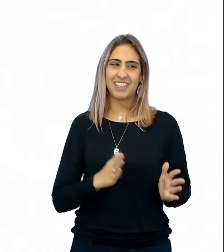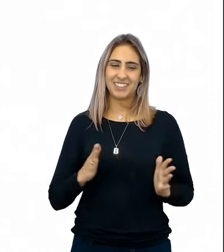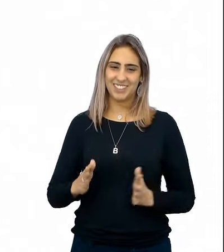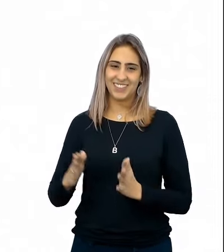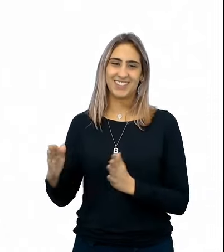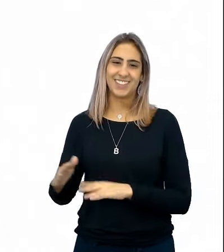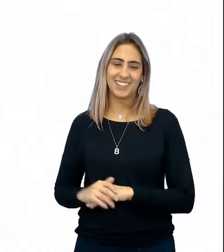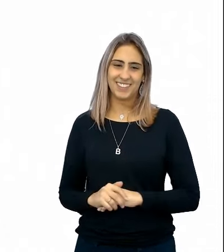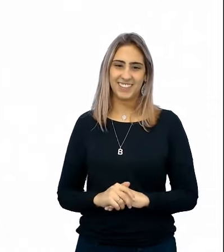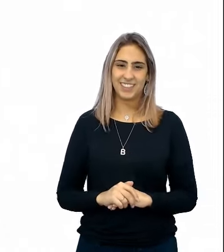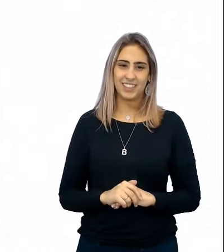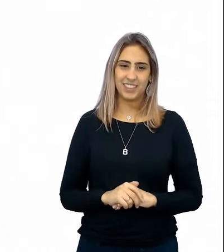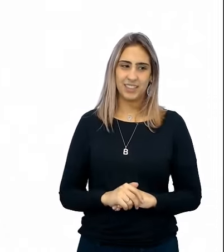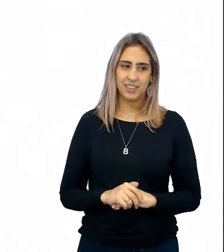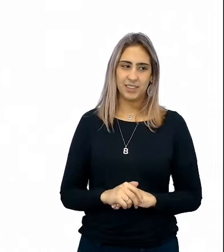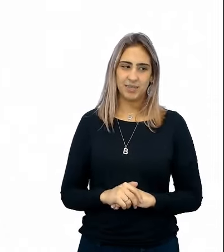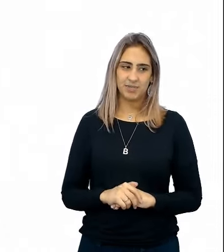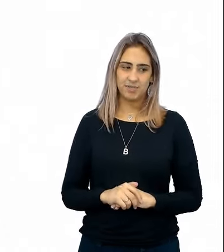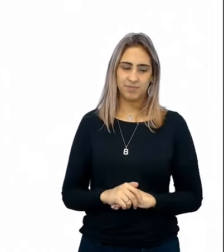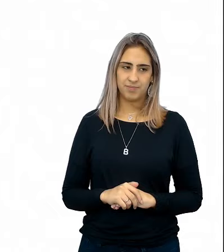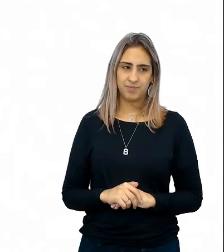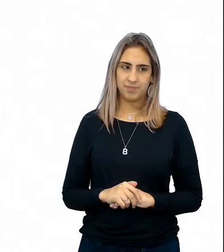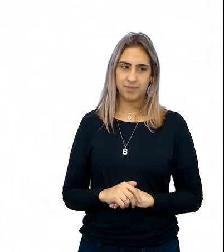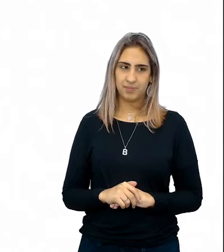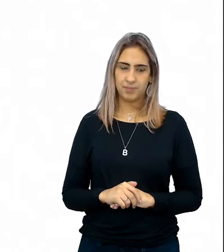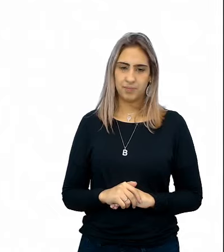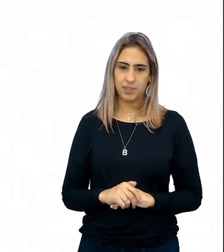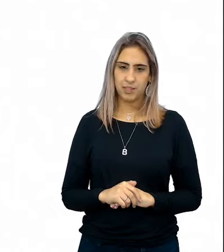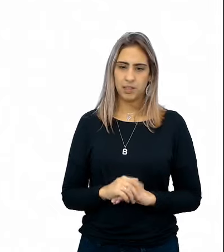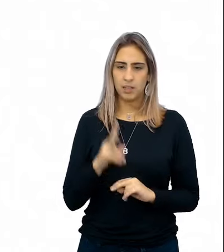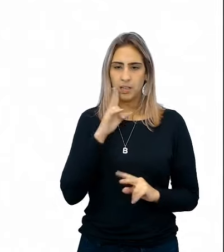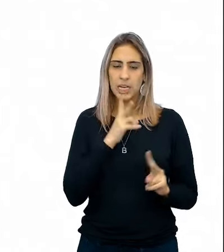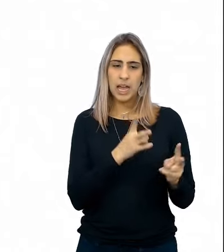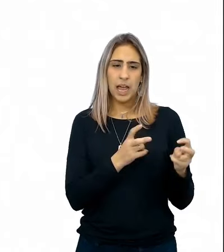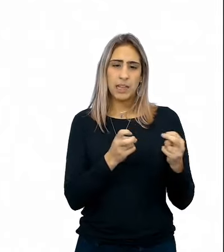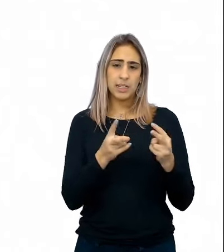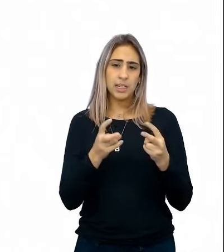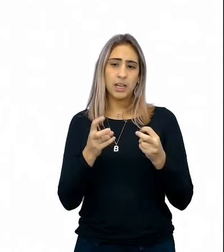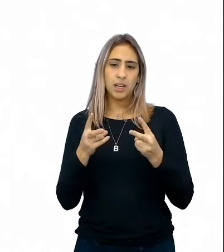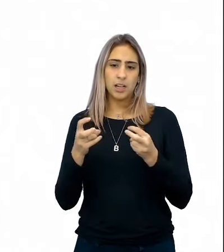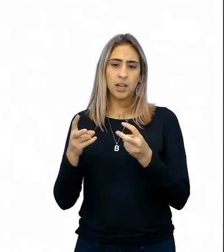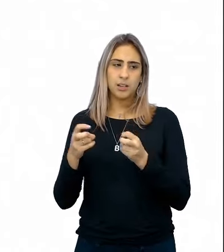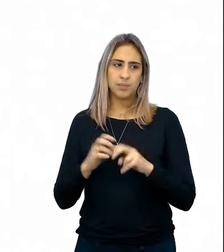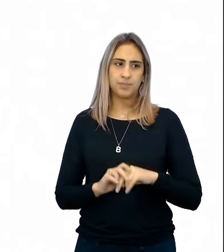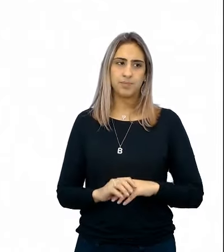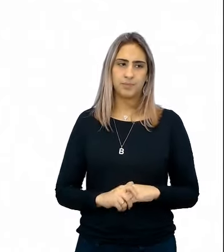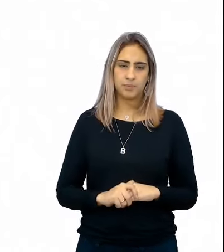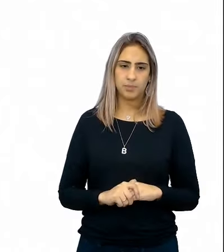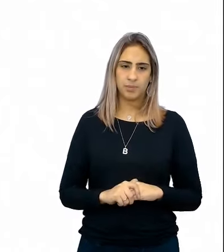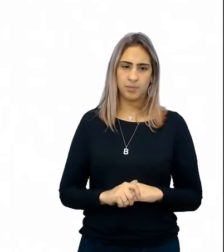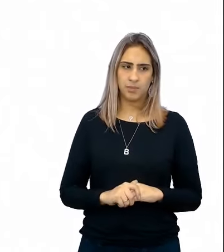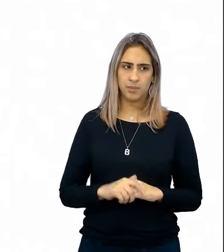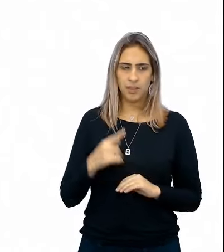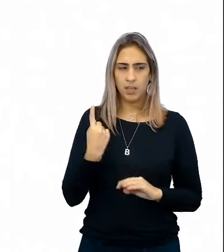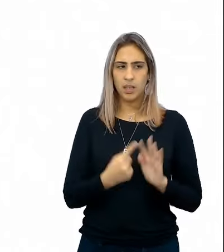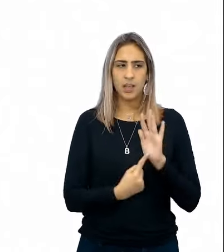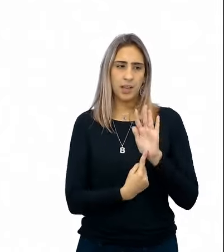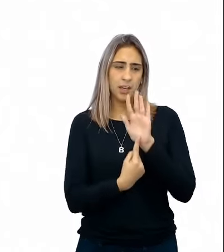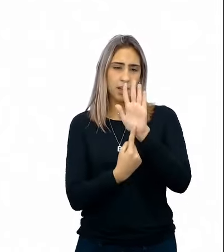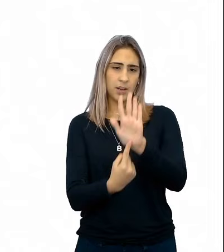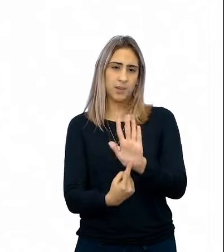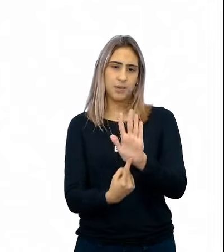e verticais. O que precisa ser considerado neste momento, pessoal? Às vezes a gente apresenta